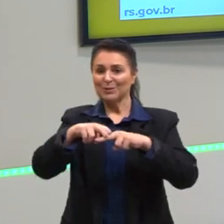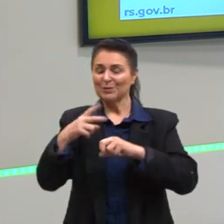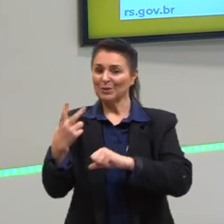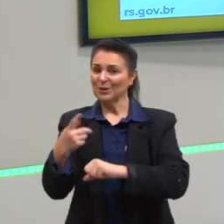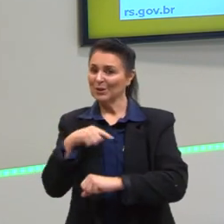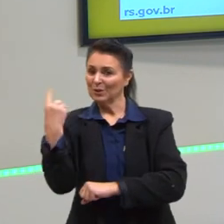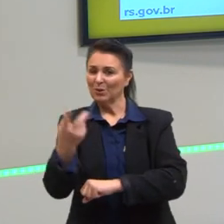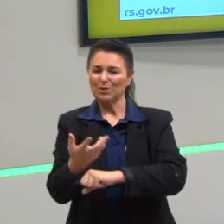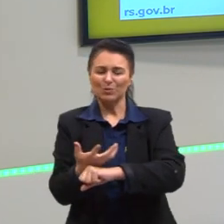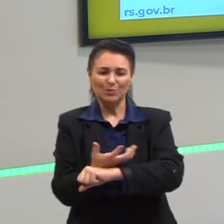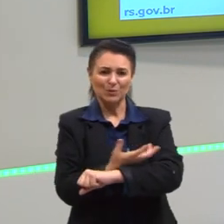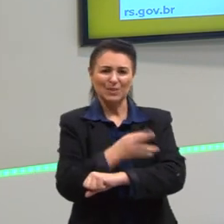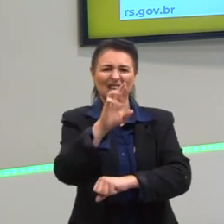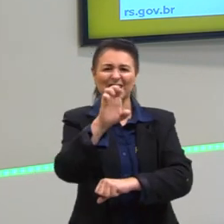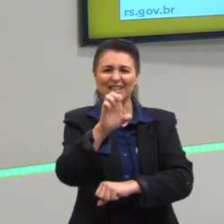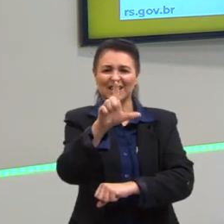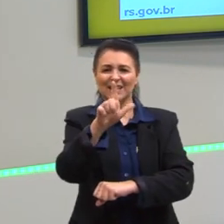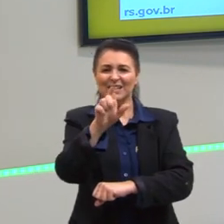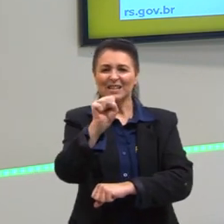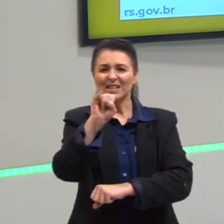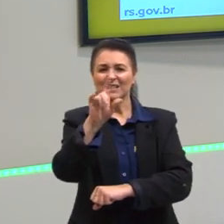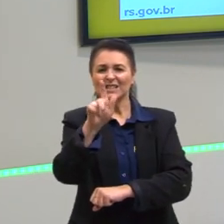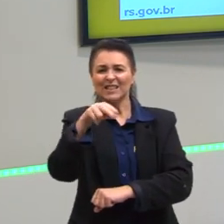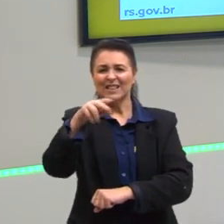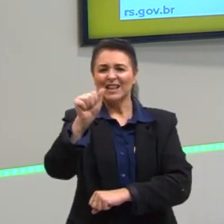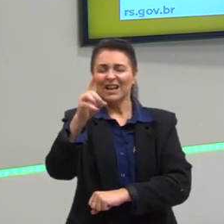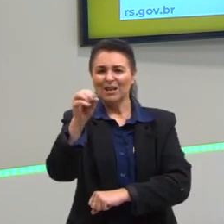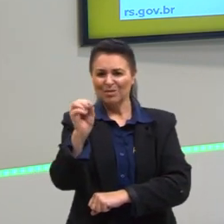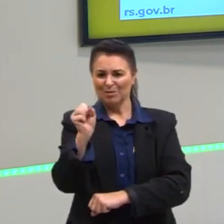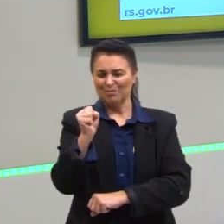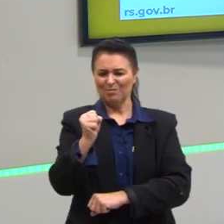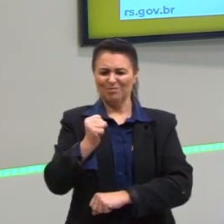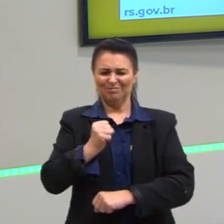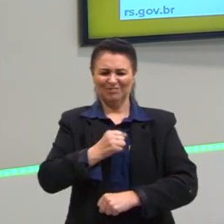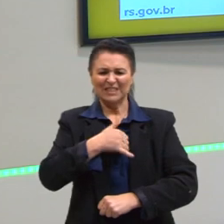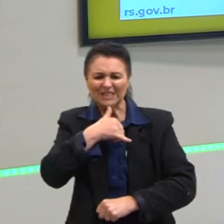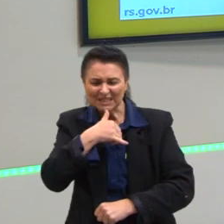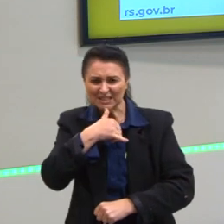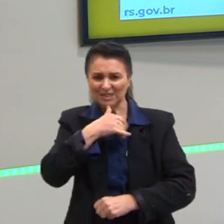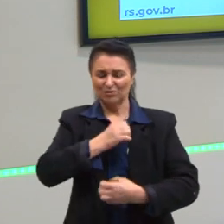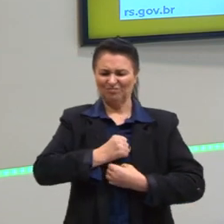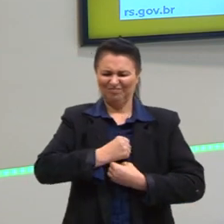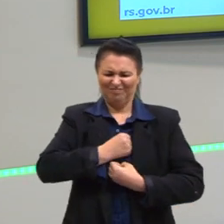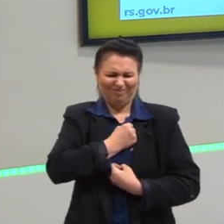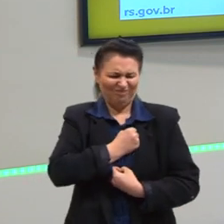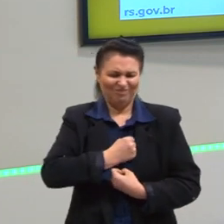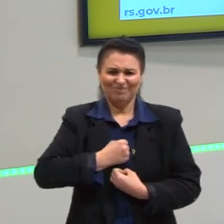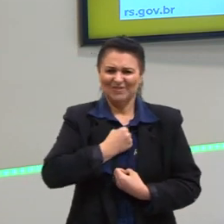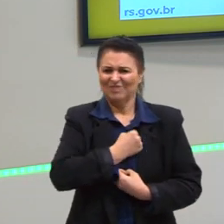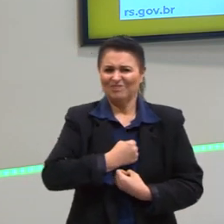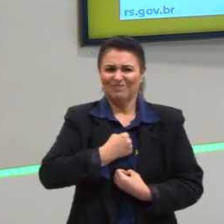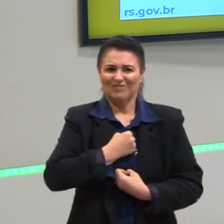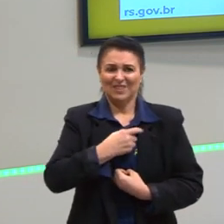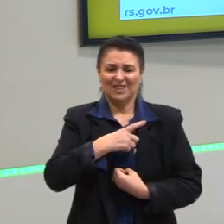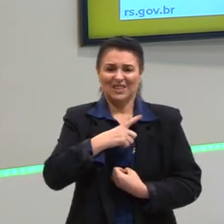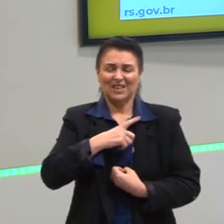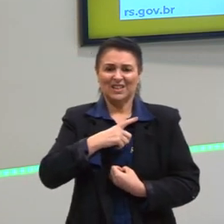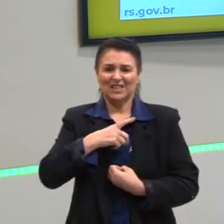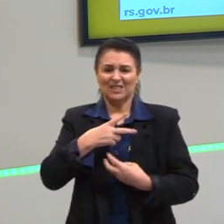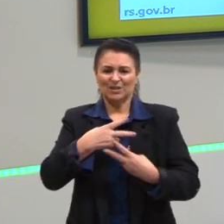sujeito resignado né um sujeito rancoroso né um sujeito que tem essa essa essas